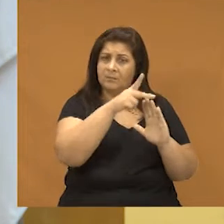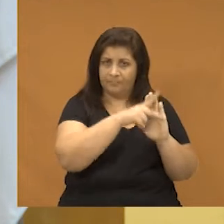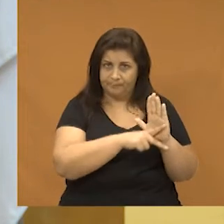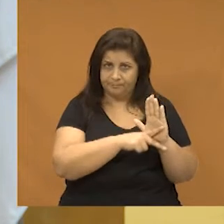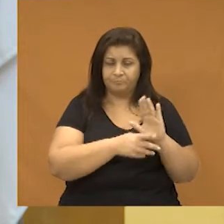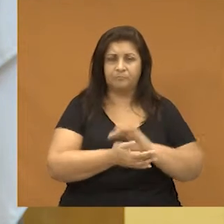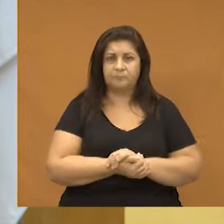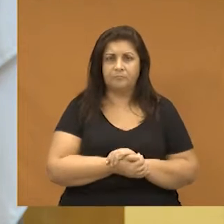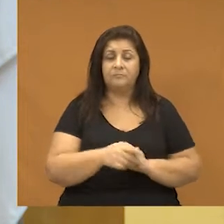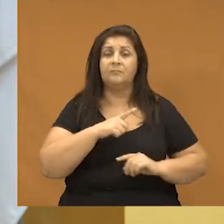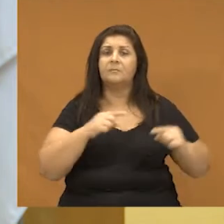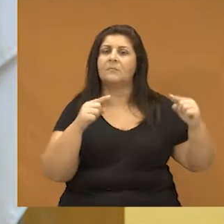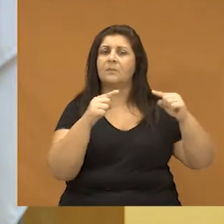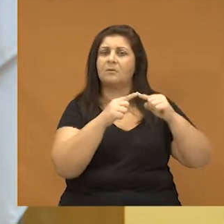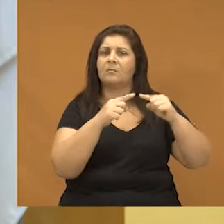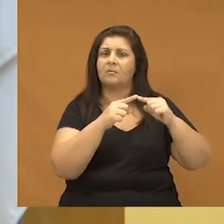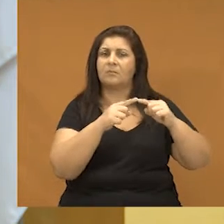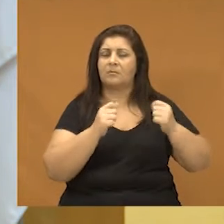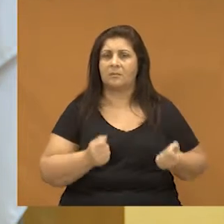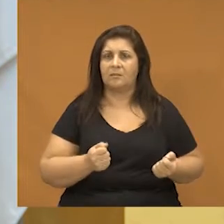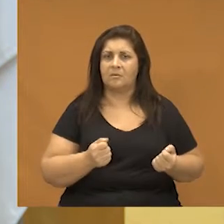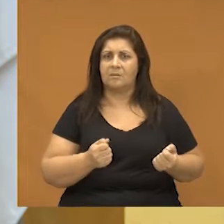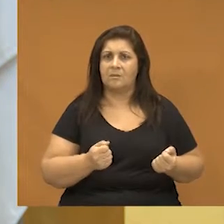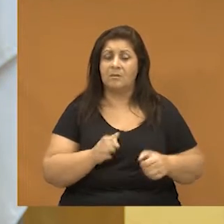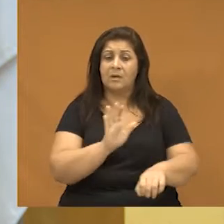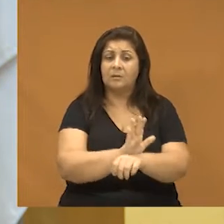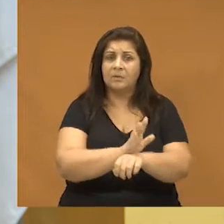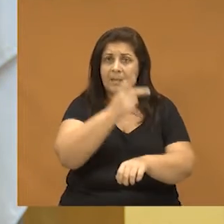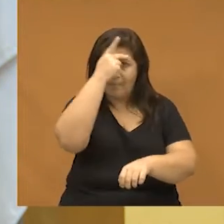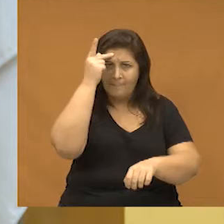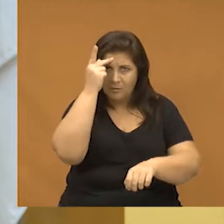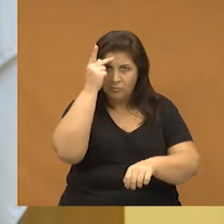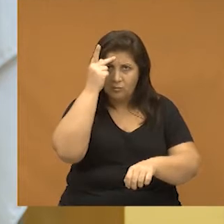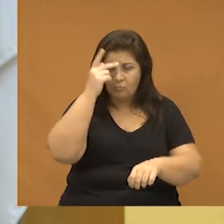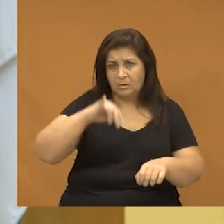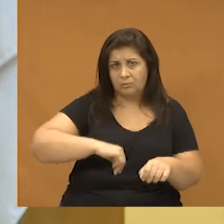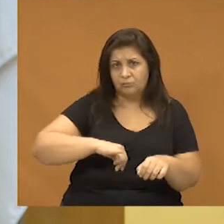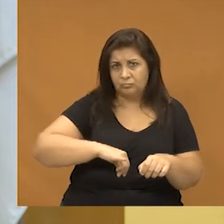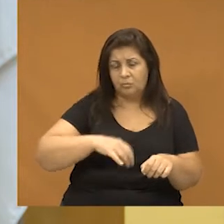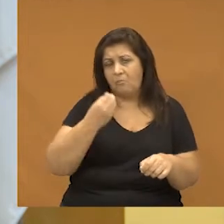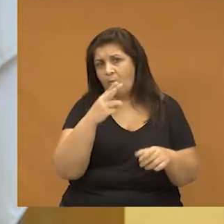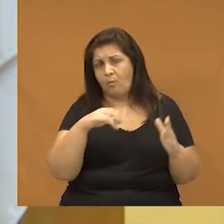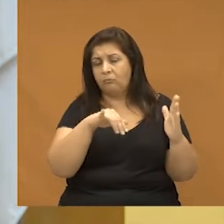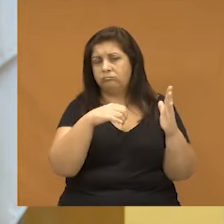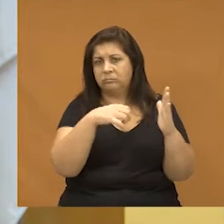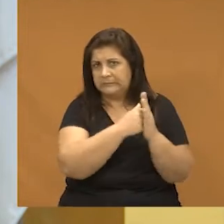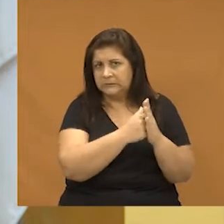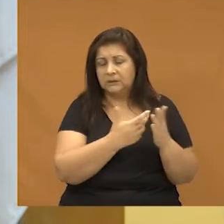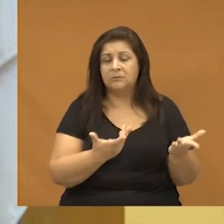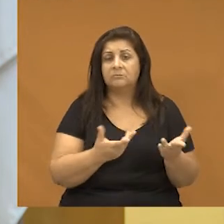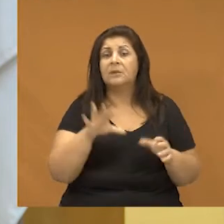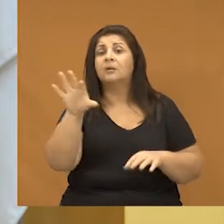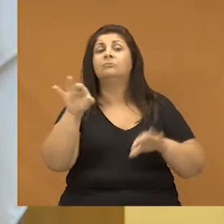projeto tem como objetivo poder dar às pessoas socorridas pelo SAMU a opção de